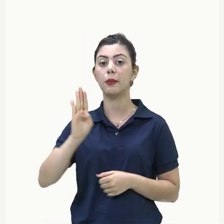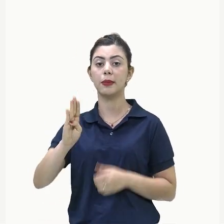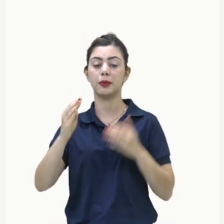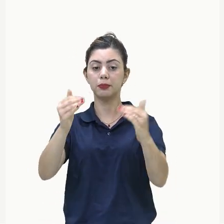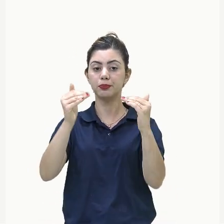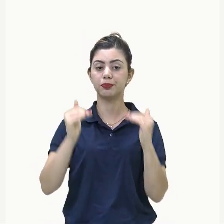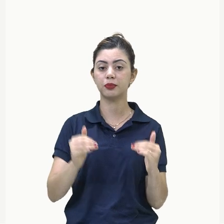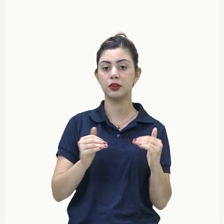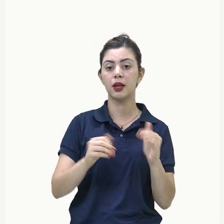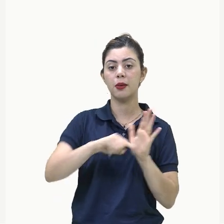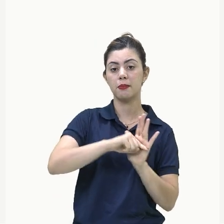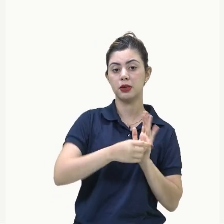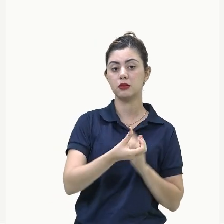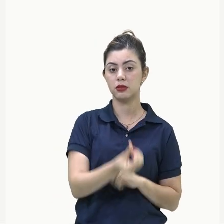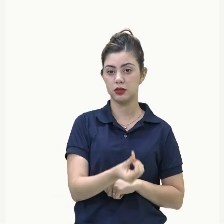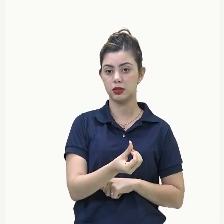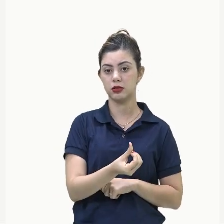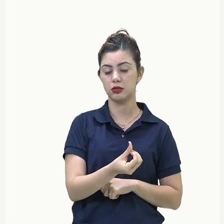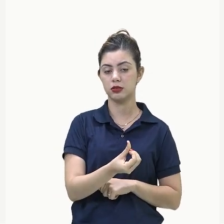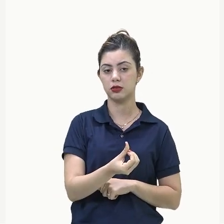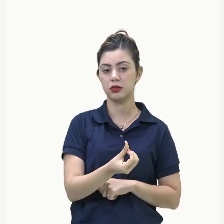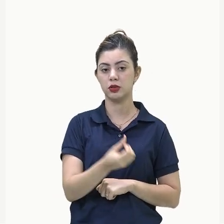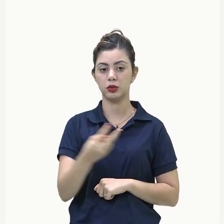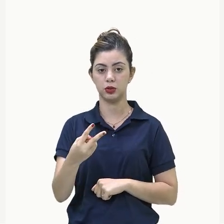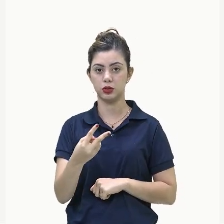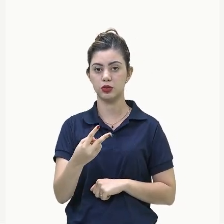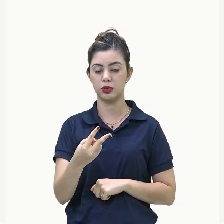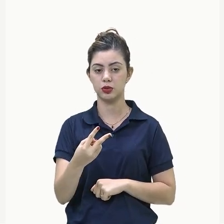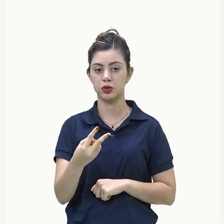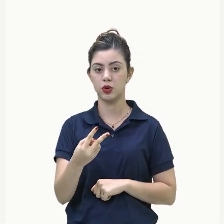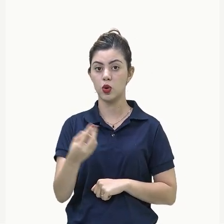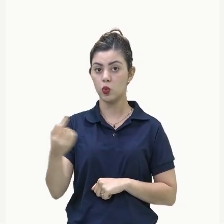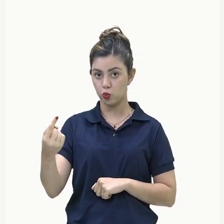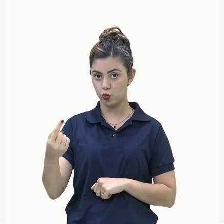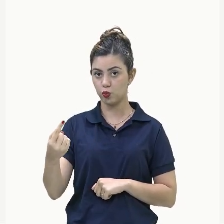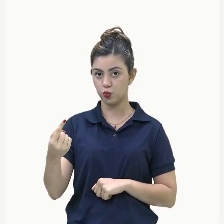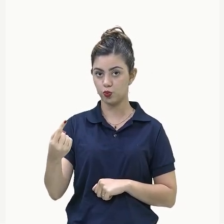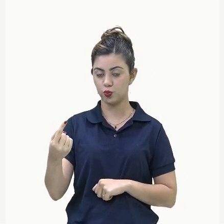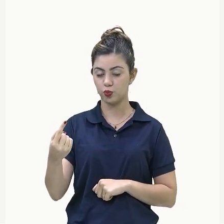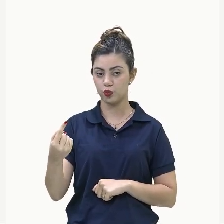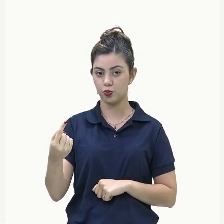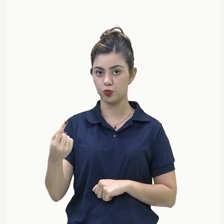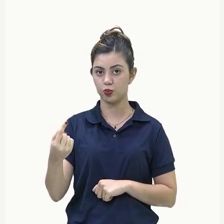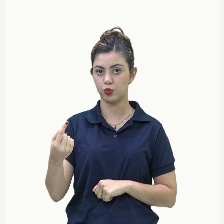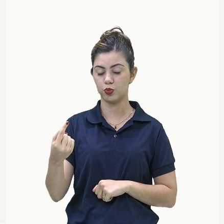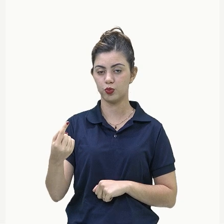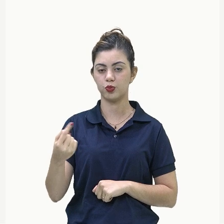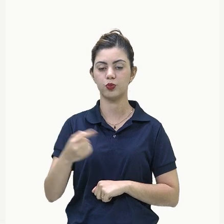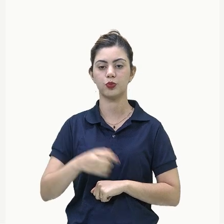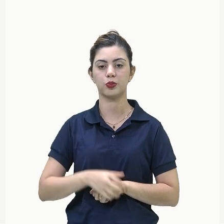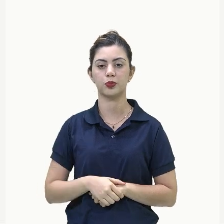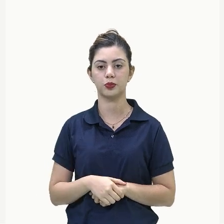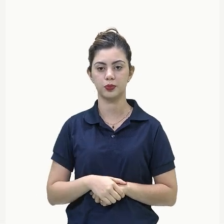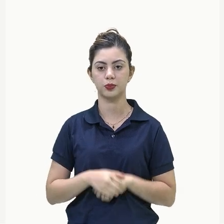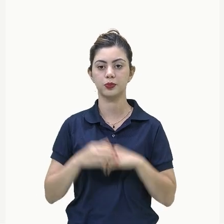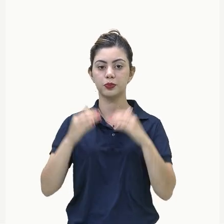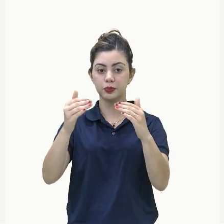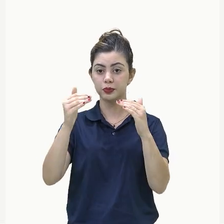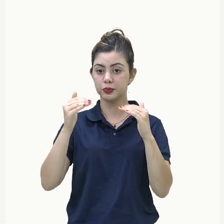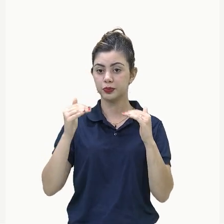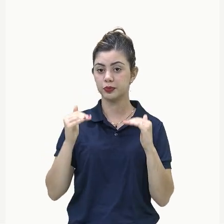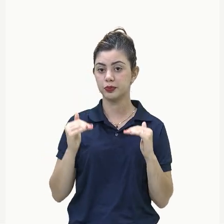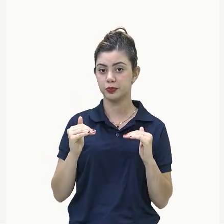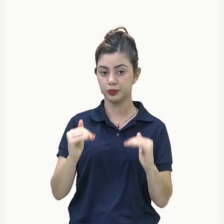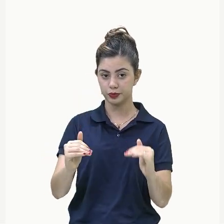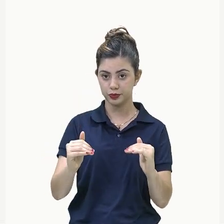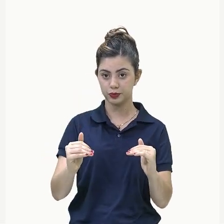B. Menos 6 e 2. E na última linha, de novo, completa com 1.